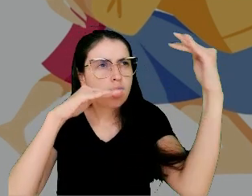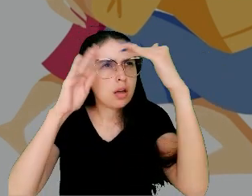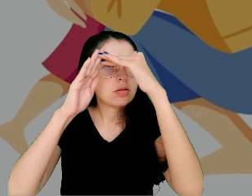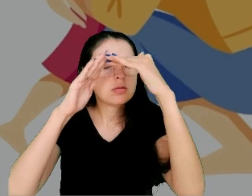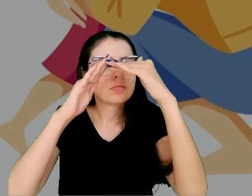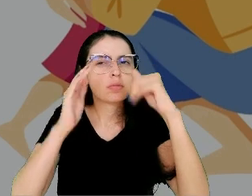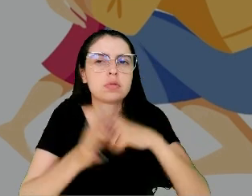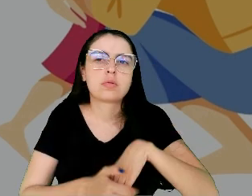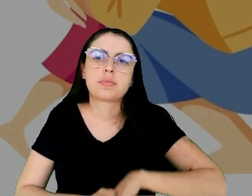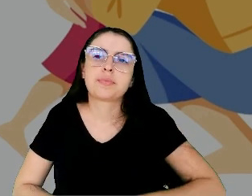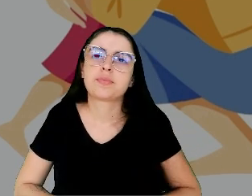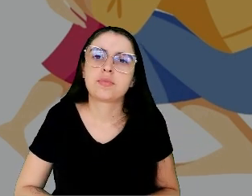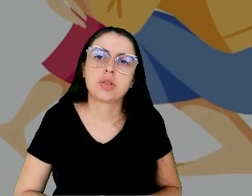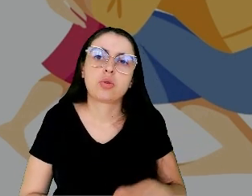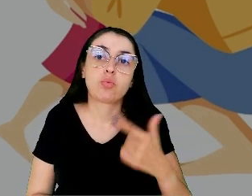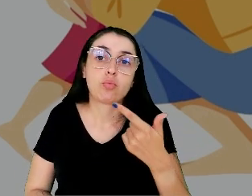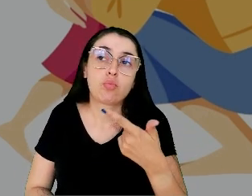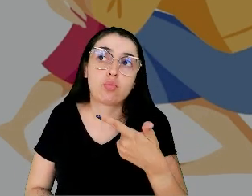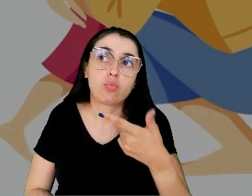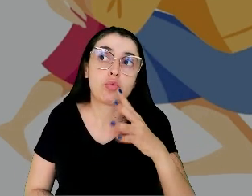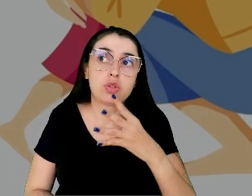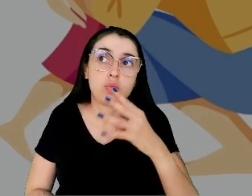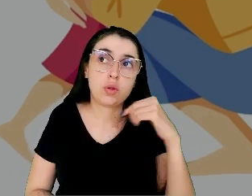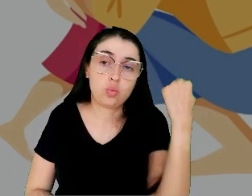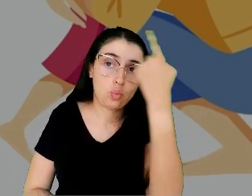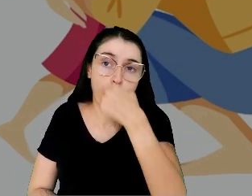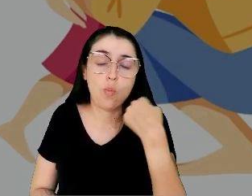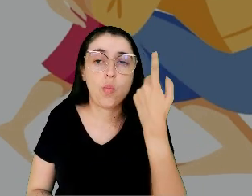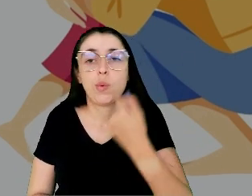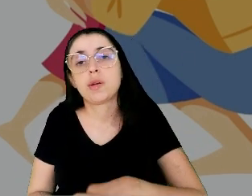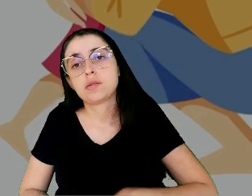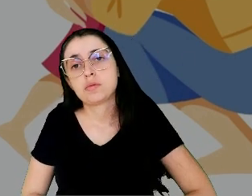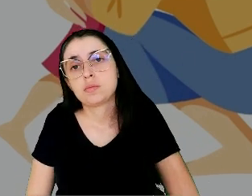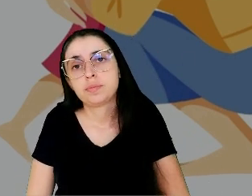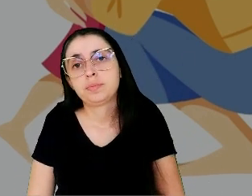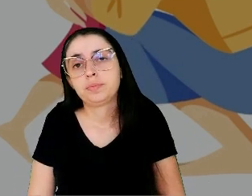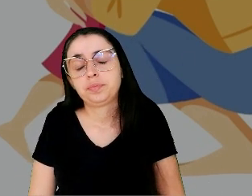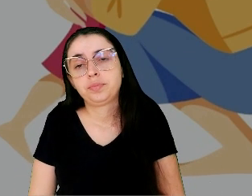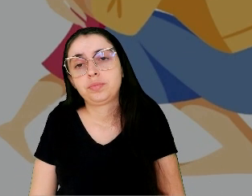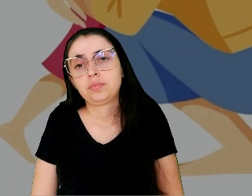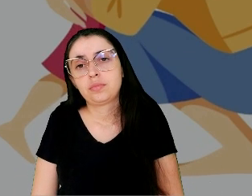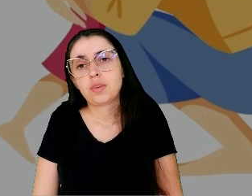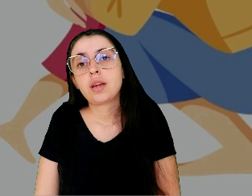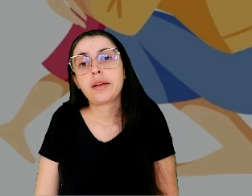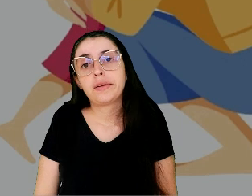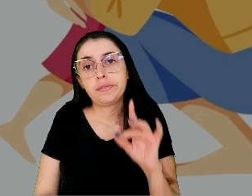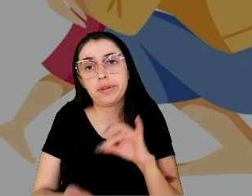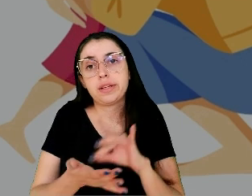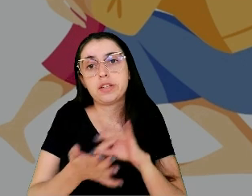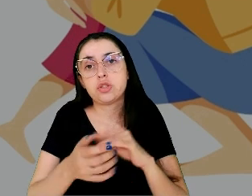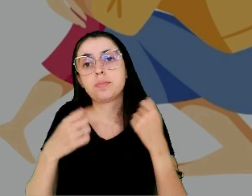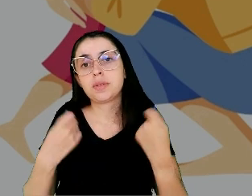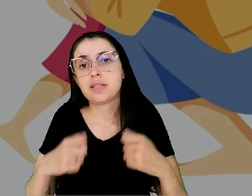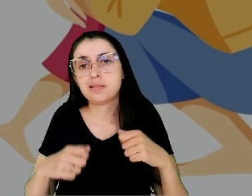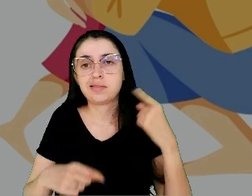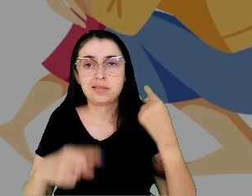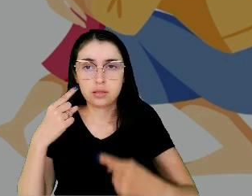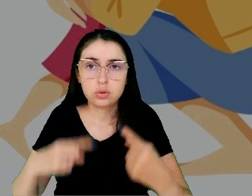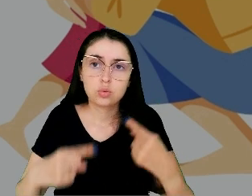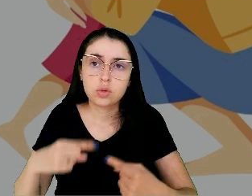por 24 horas, né? Então, na verdade, nós precisamos discutir